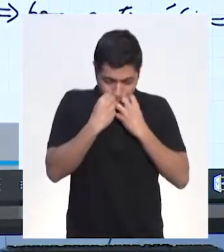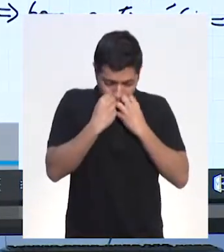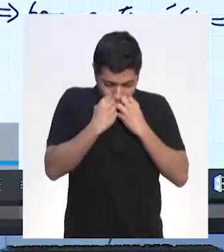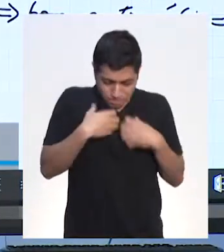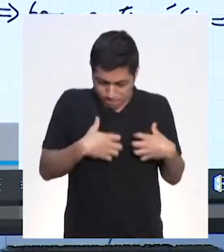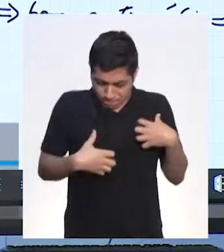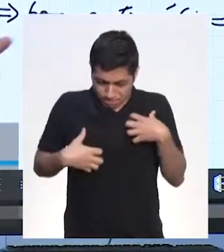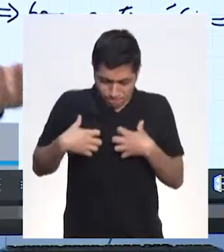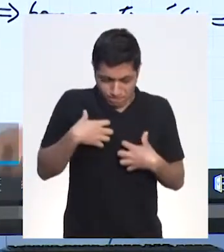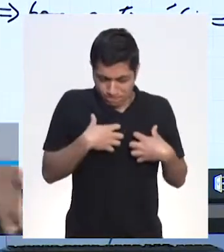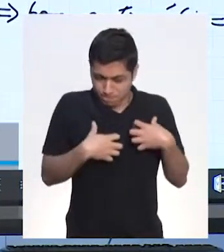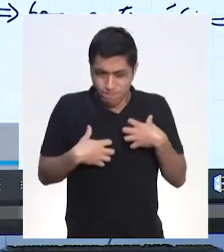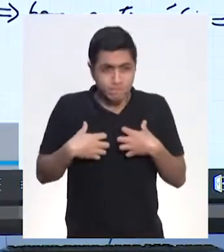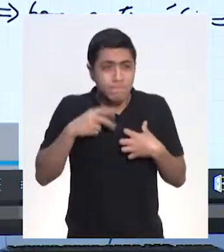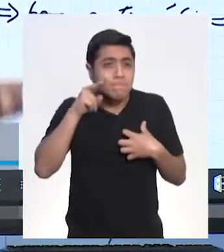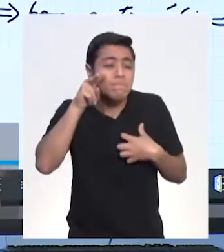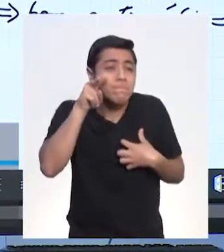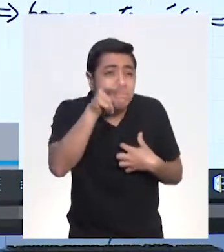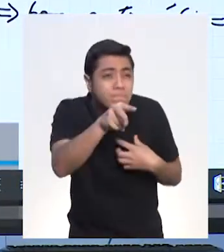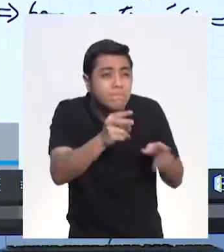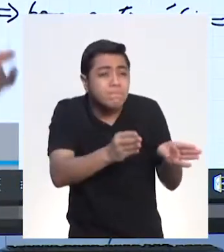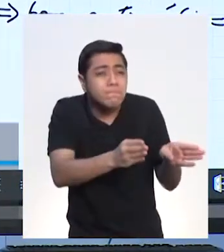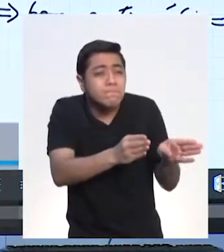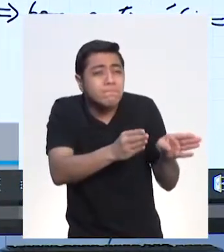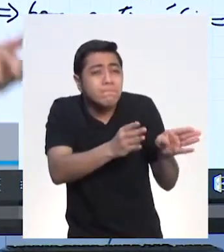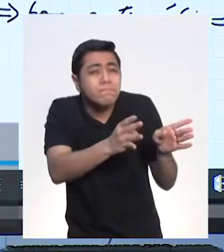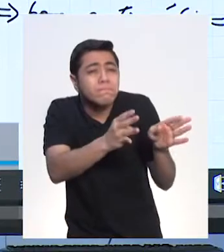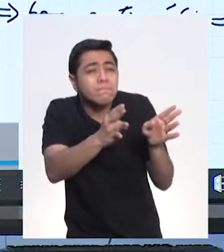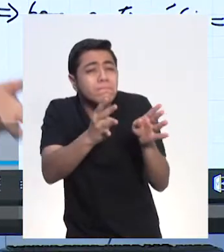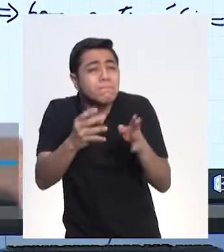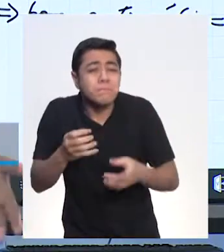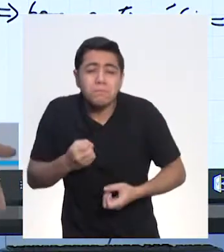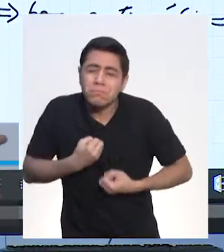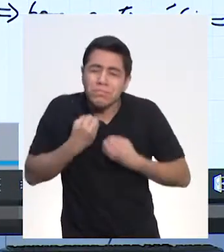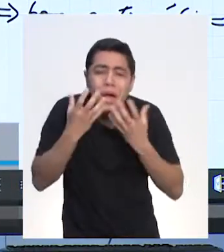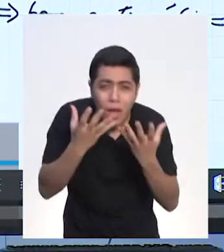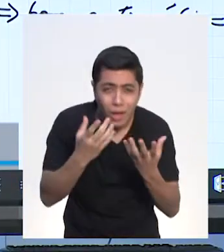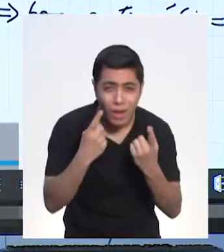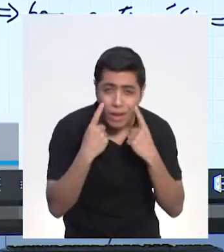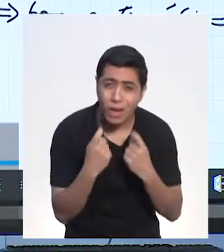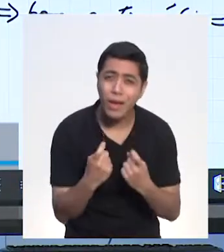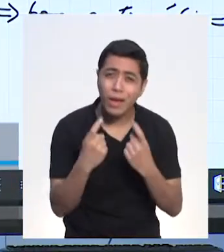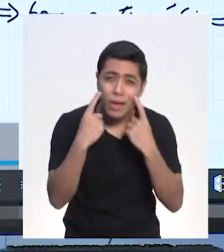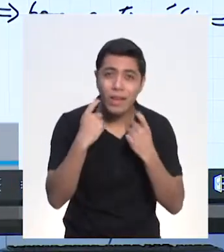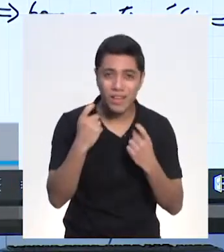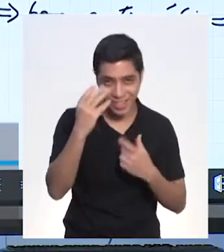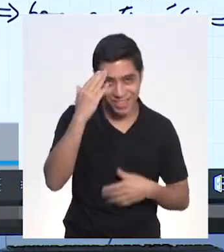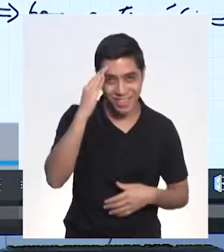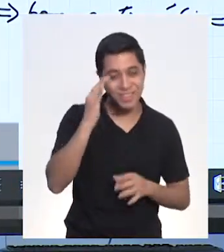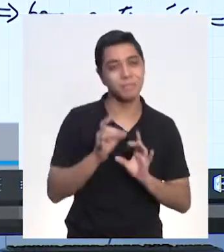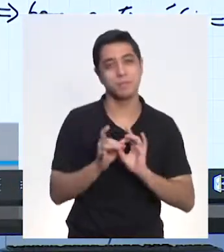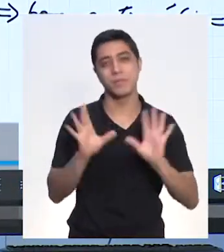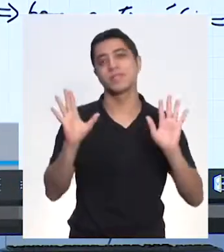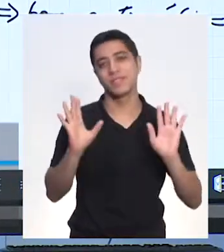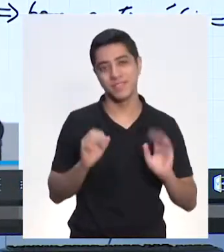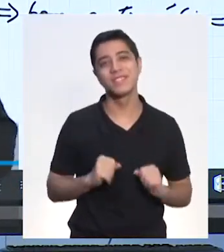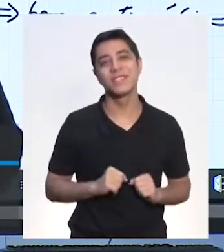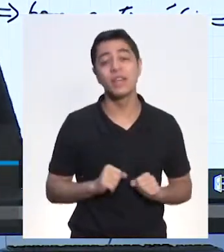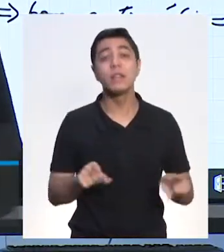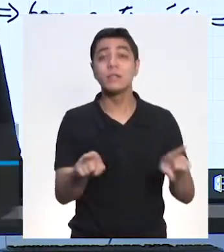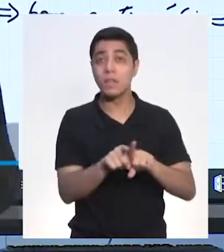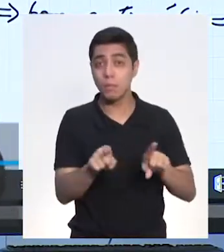né, livremente expressar, né, no dia a dia, comumente, tá? Para não demonstrar fraqueza, especialmente os homens.